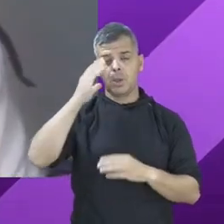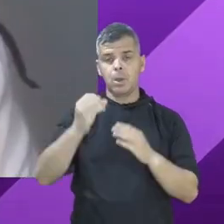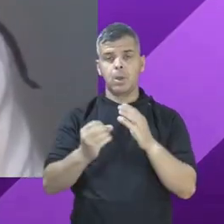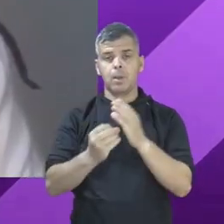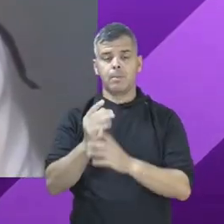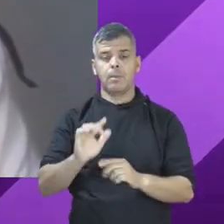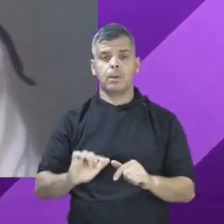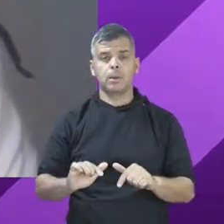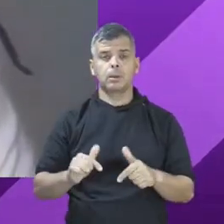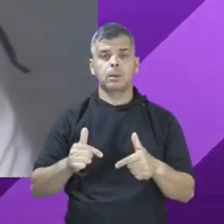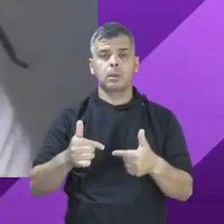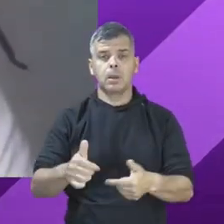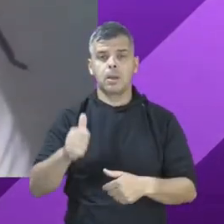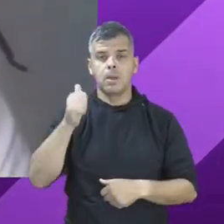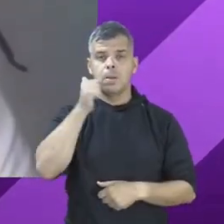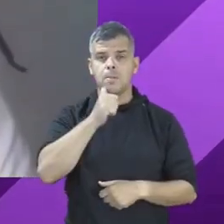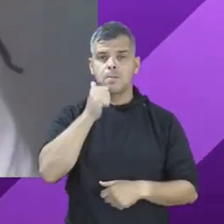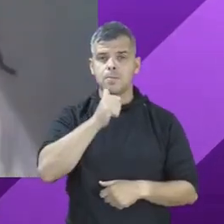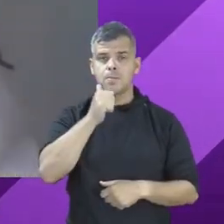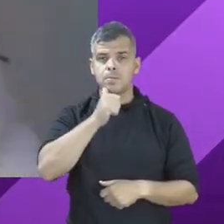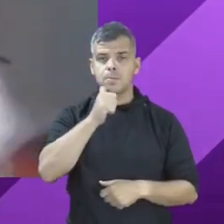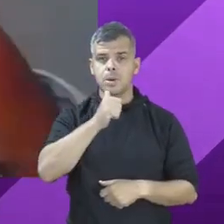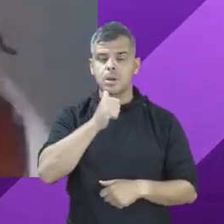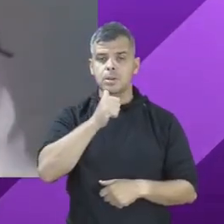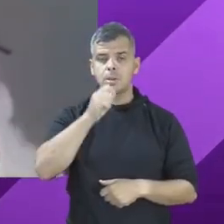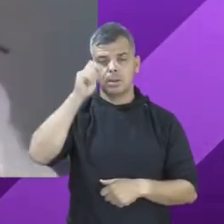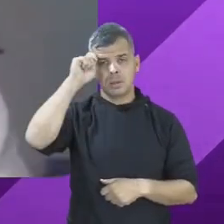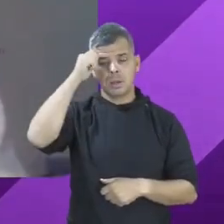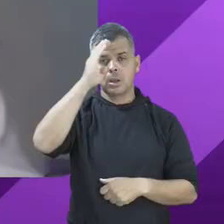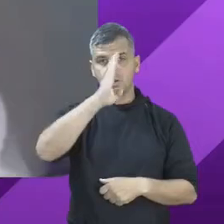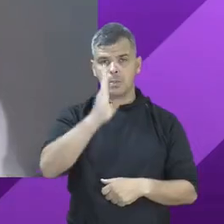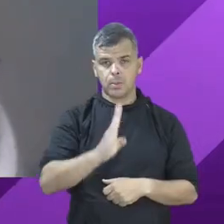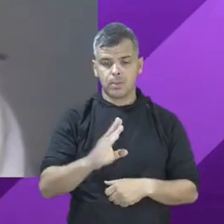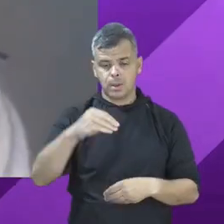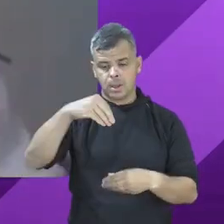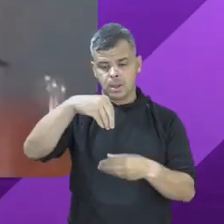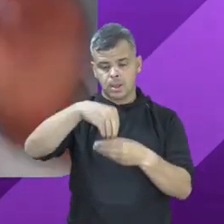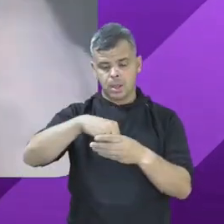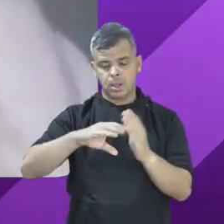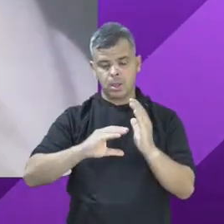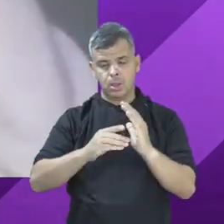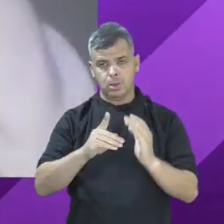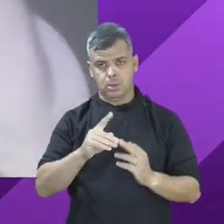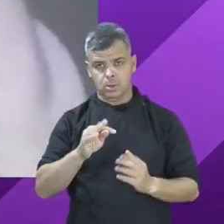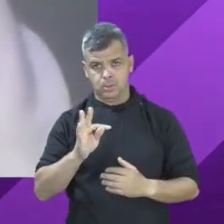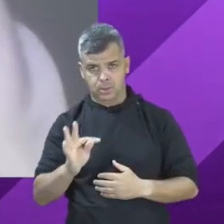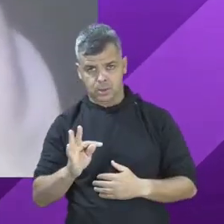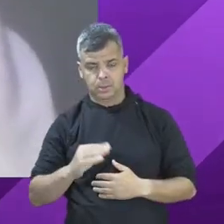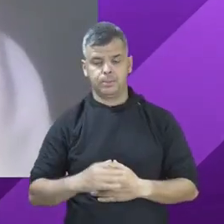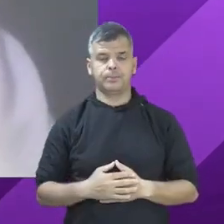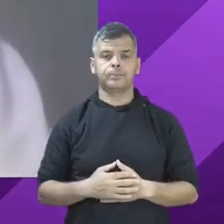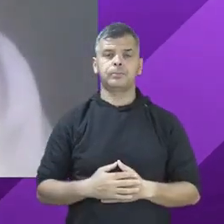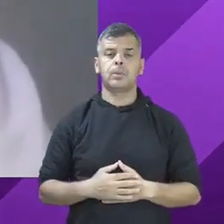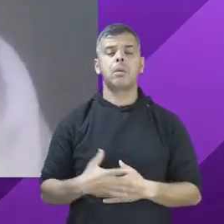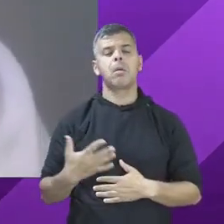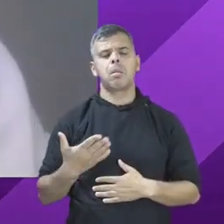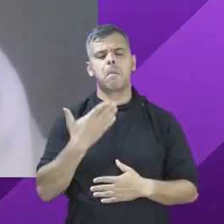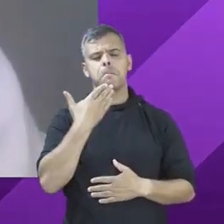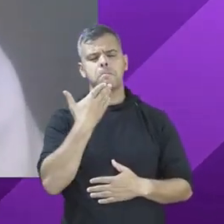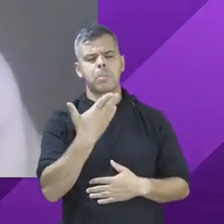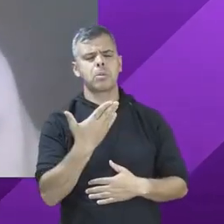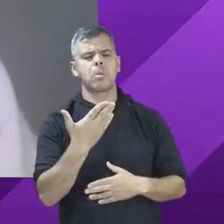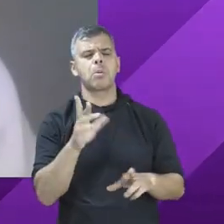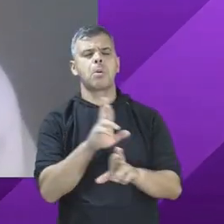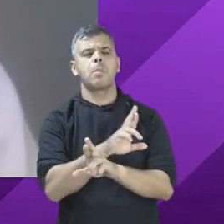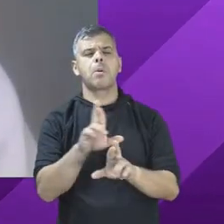a luta das mulheres negras, né, no Brasil e mesmo dentro do Partido dos Trabalhadores. E aí me pediram para associar esse